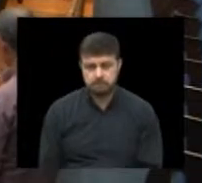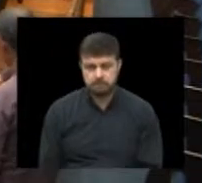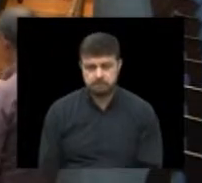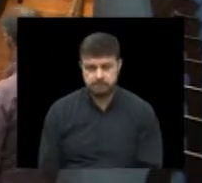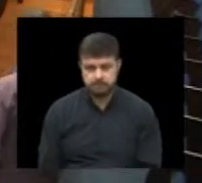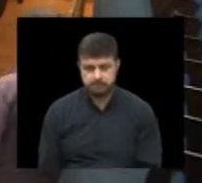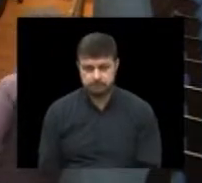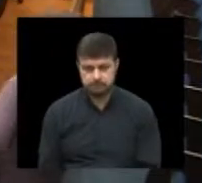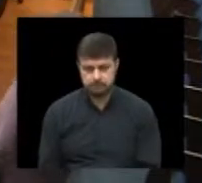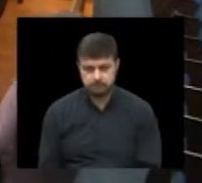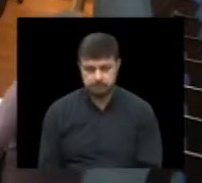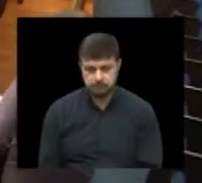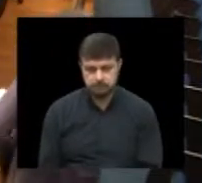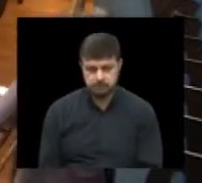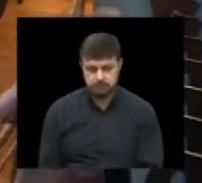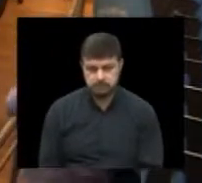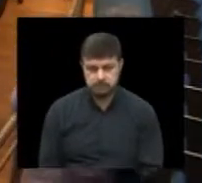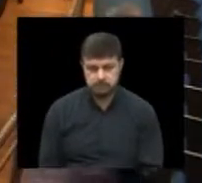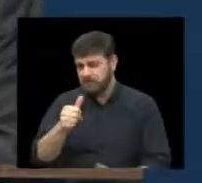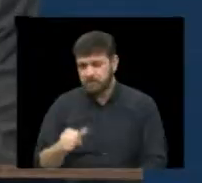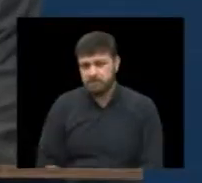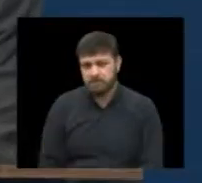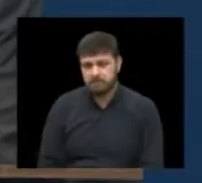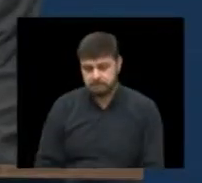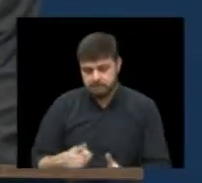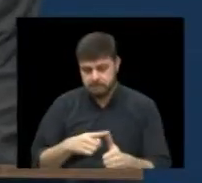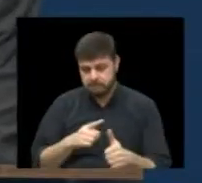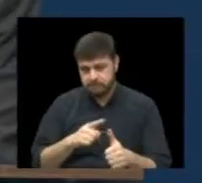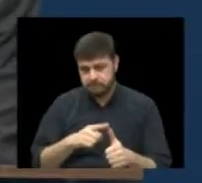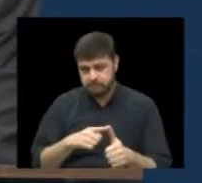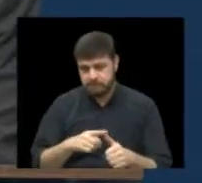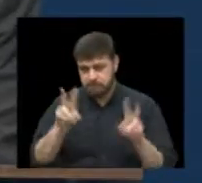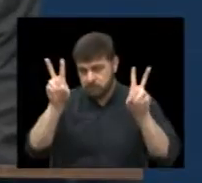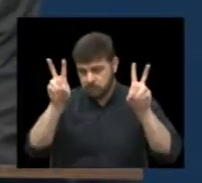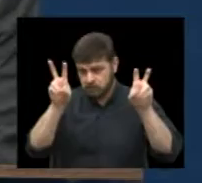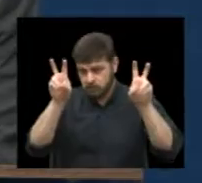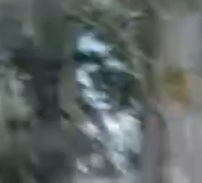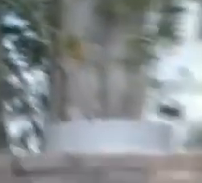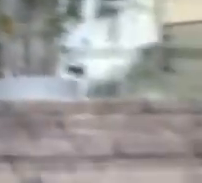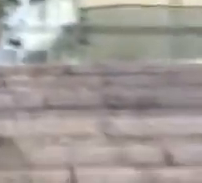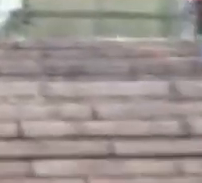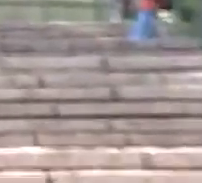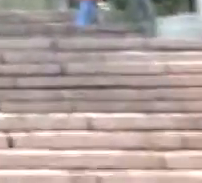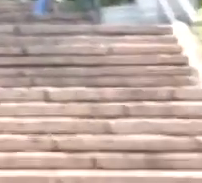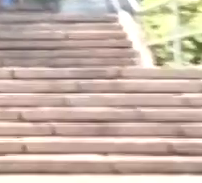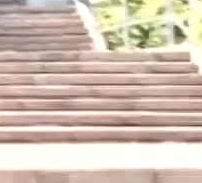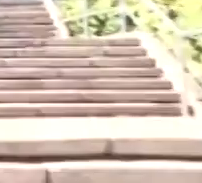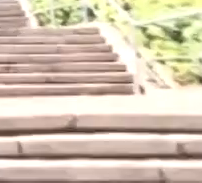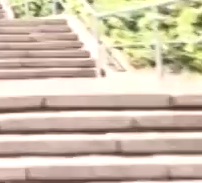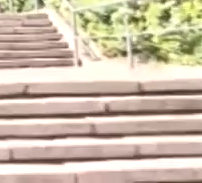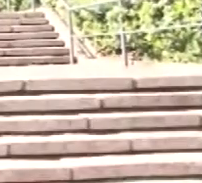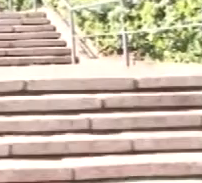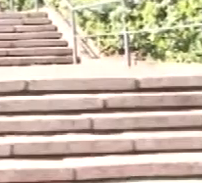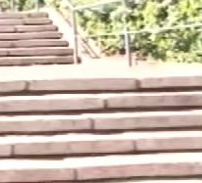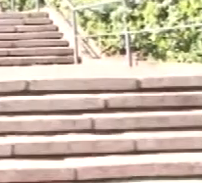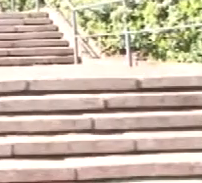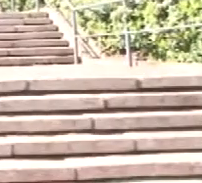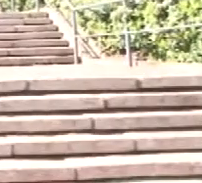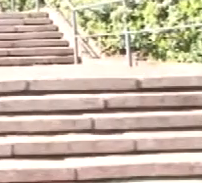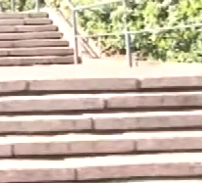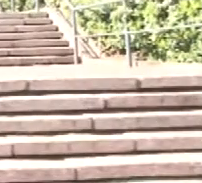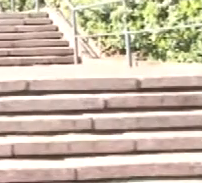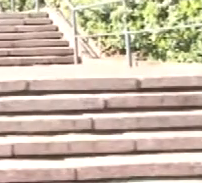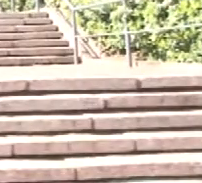reunião ordinária, que aconteceu nesta segunda-feira, o vereador Pedro Tourinho usou a tribuna para falar sobre a resposta dada pela